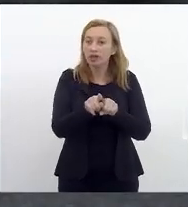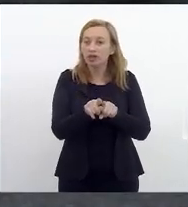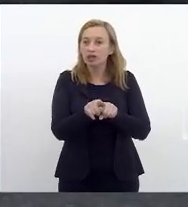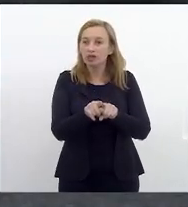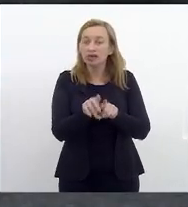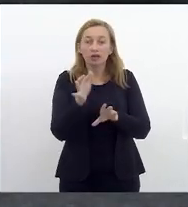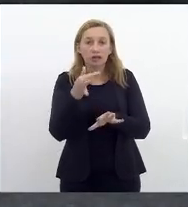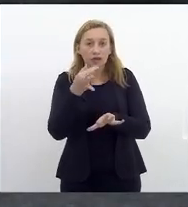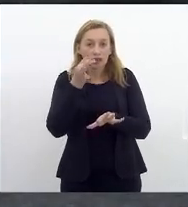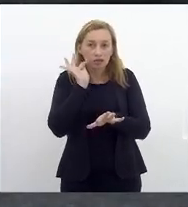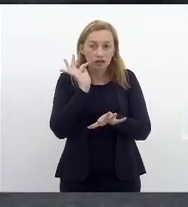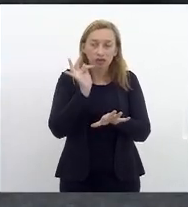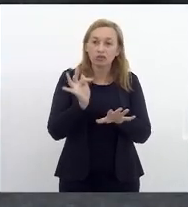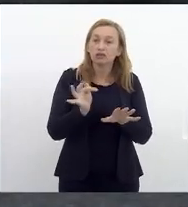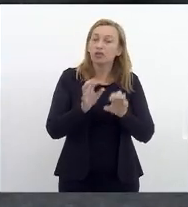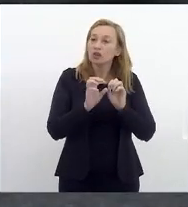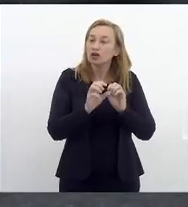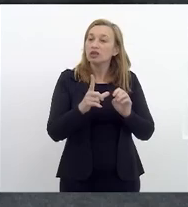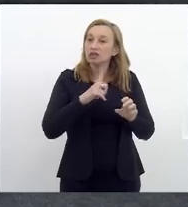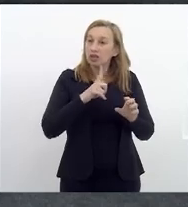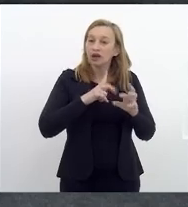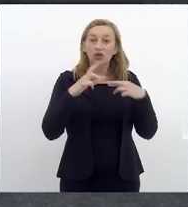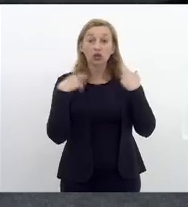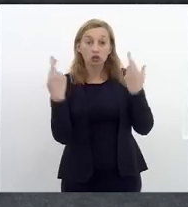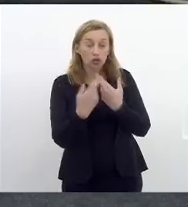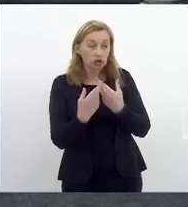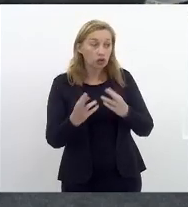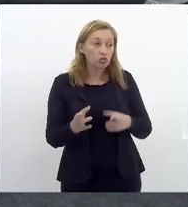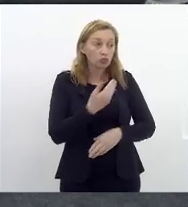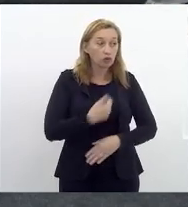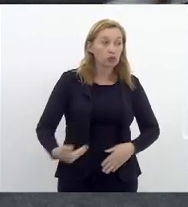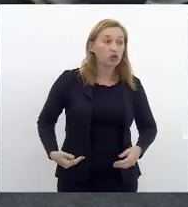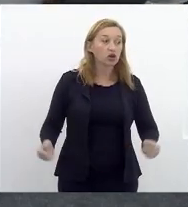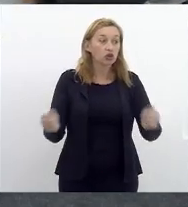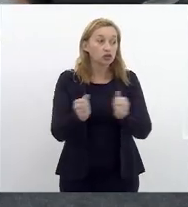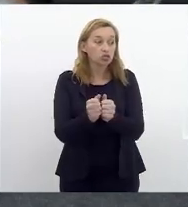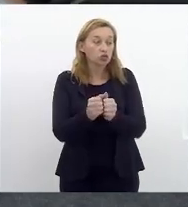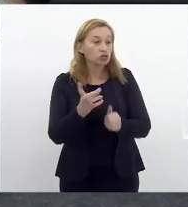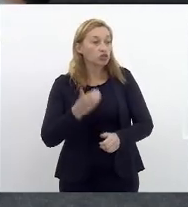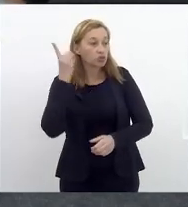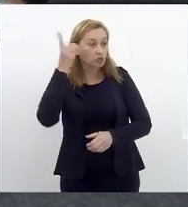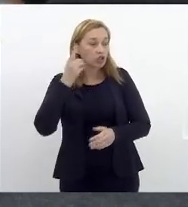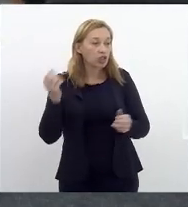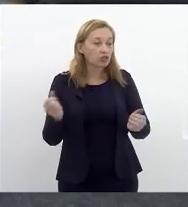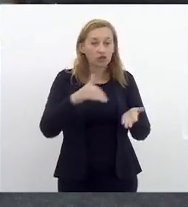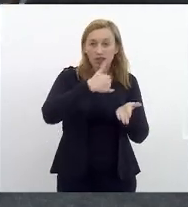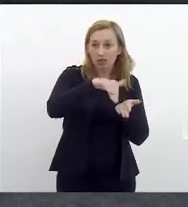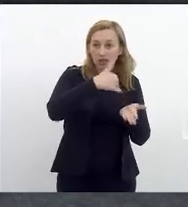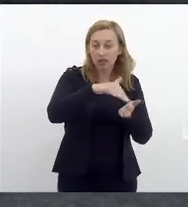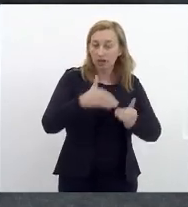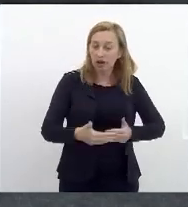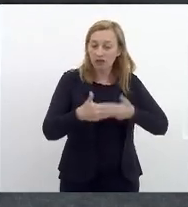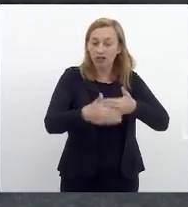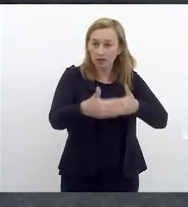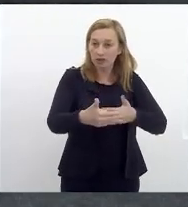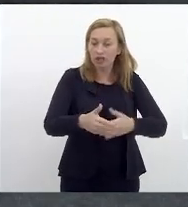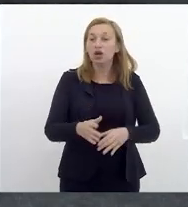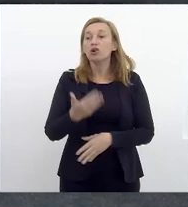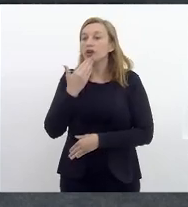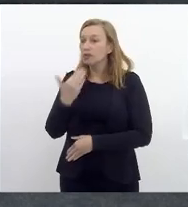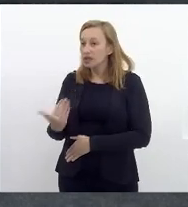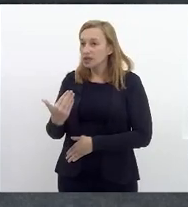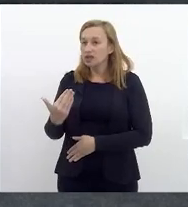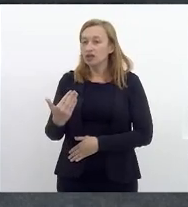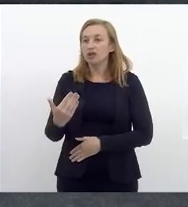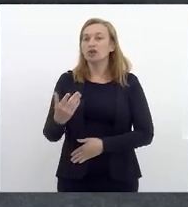que o Parlamento, juntamente com a Secretaria, avance ainda no cronograma. Então, eu queria pedir a Vossa